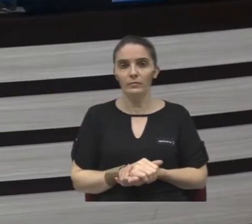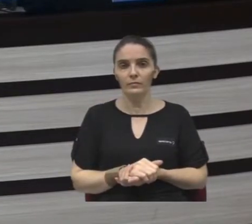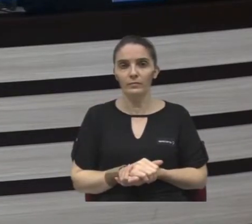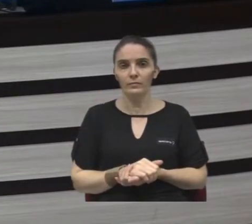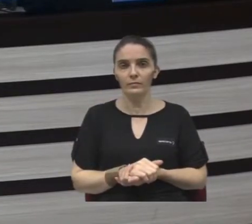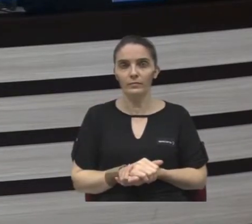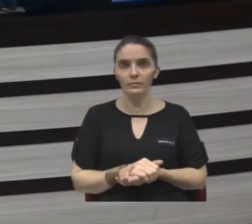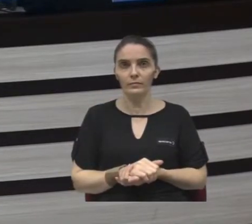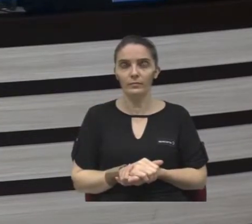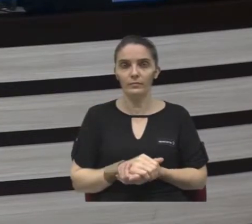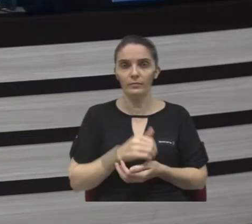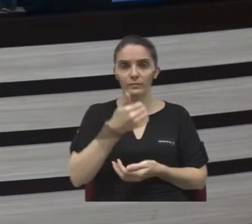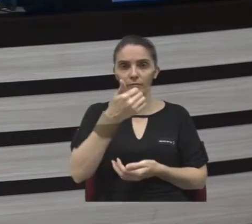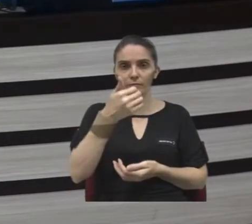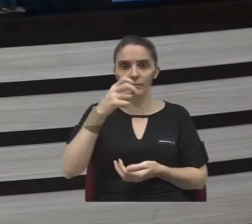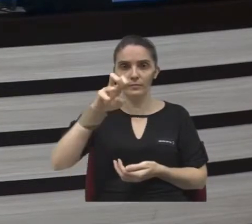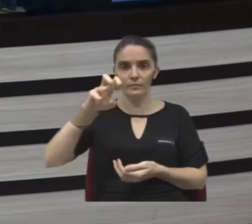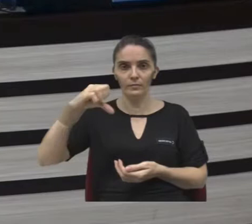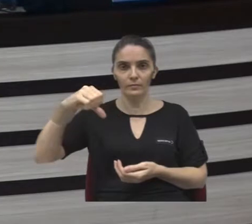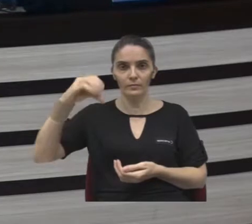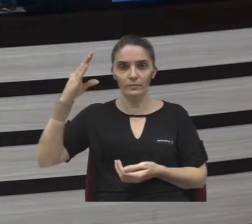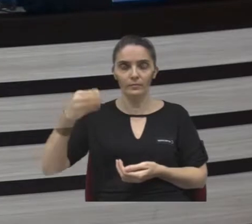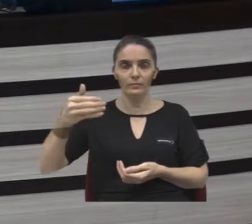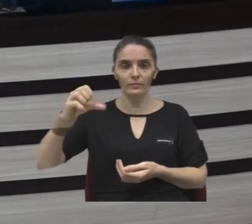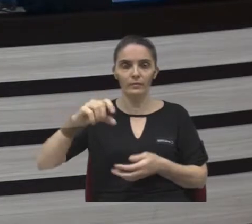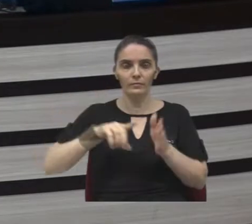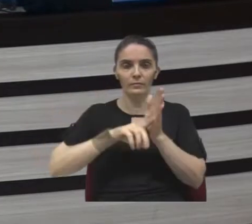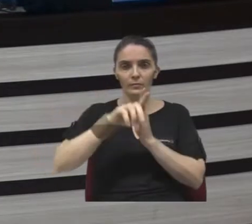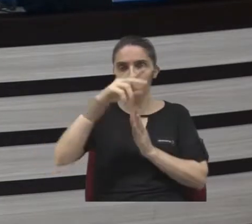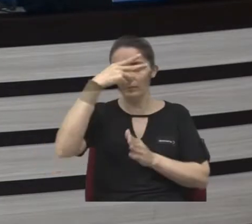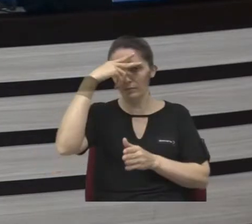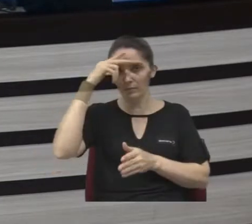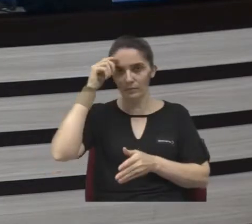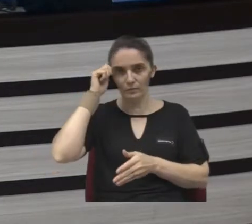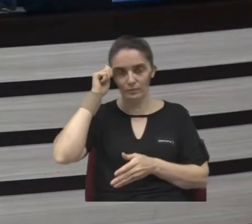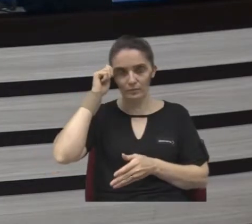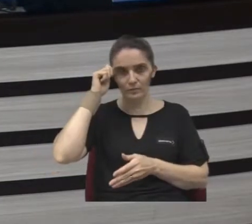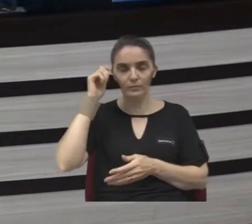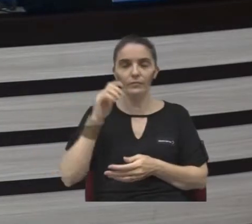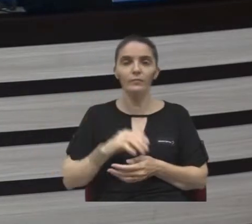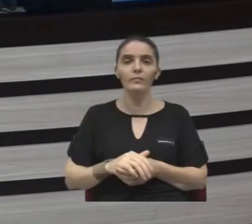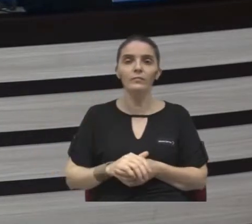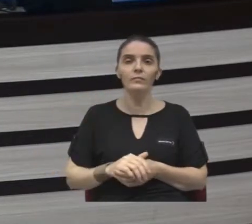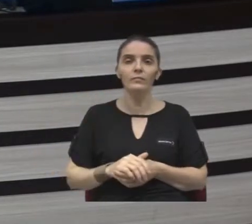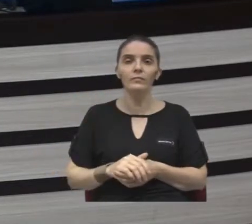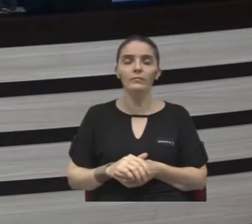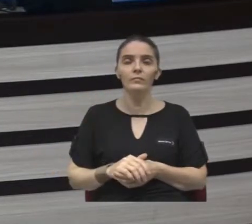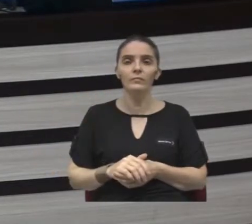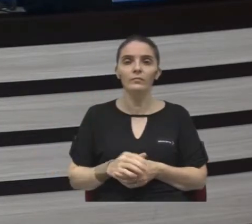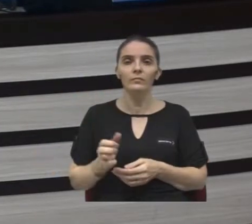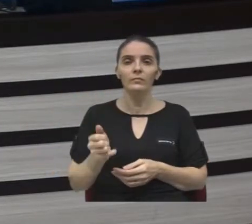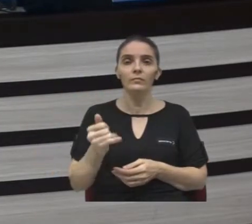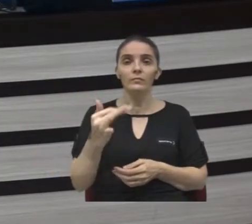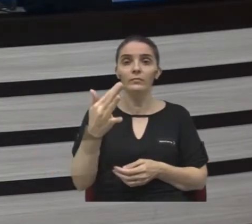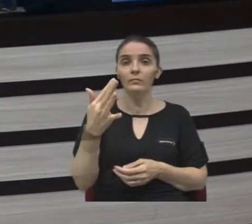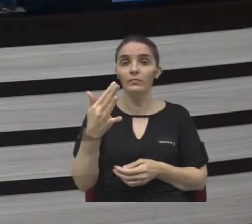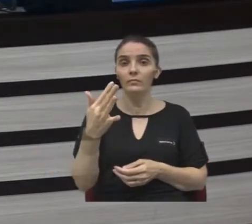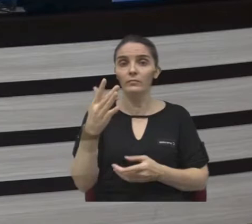Requerimento 159/2019 requer informações ao Poder Executivo sobre a demanda de atendimento do Centro de